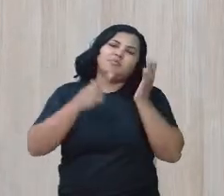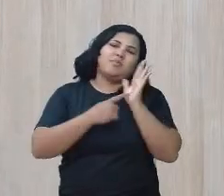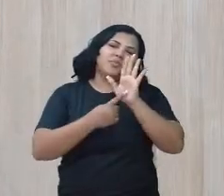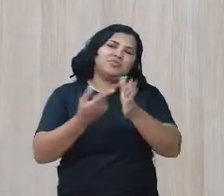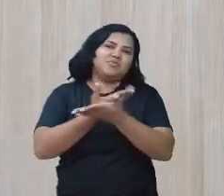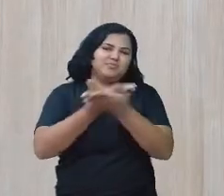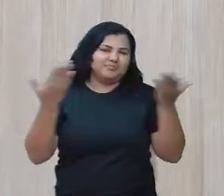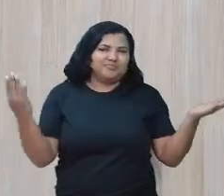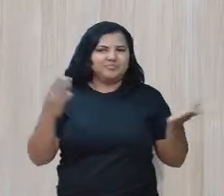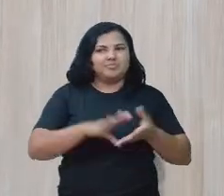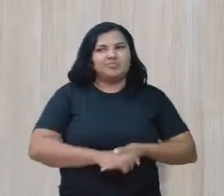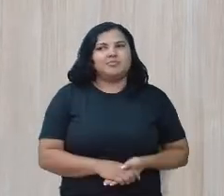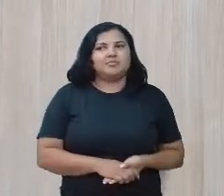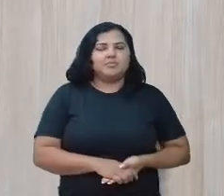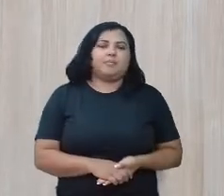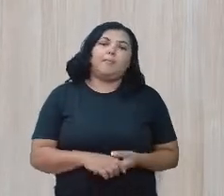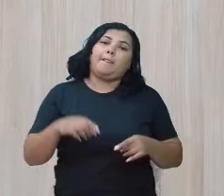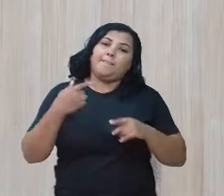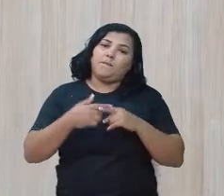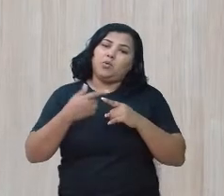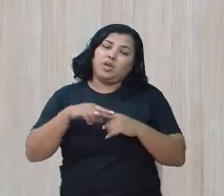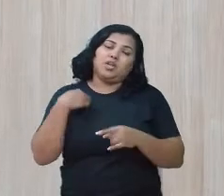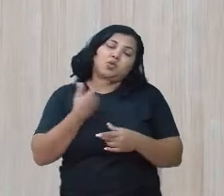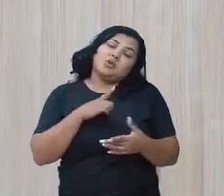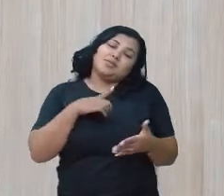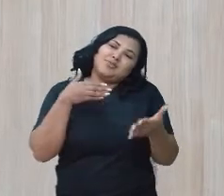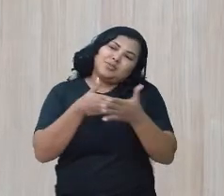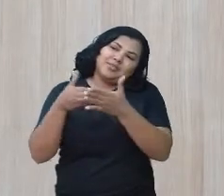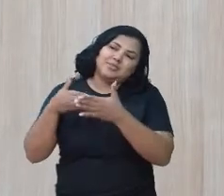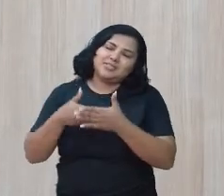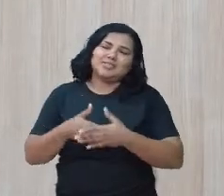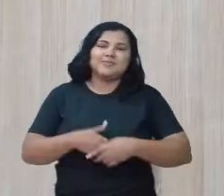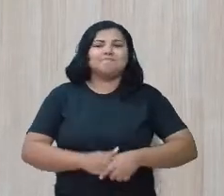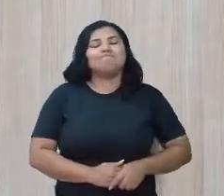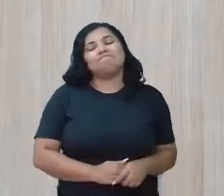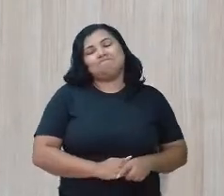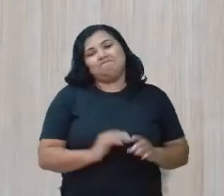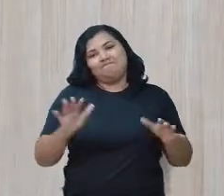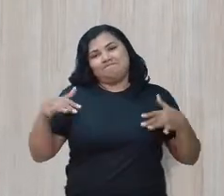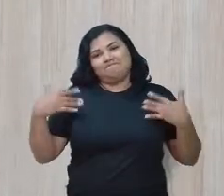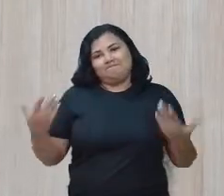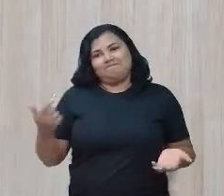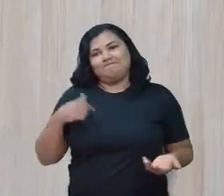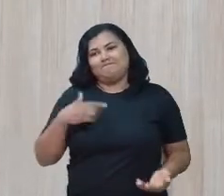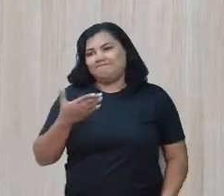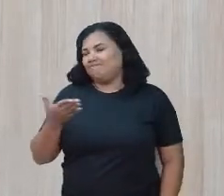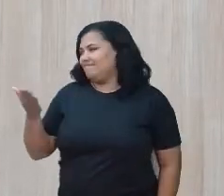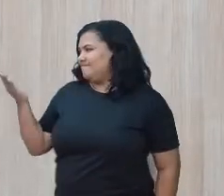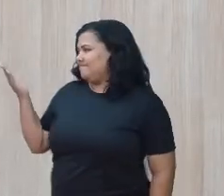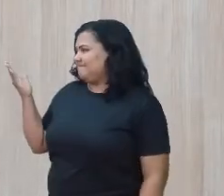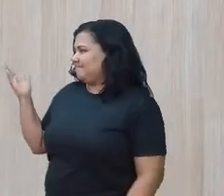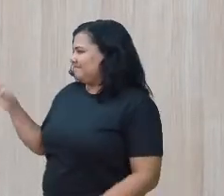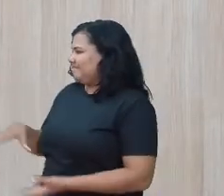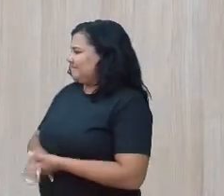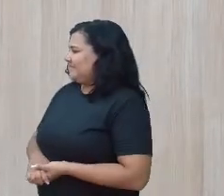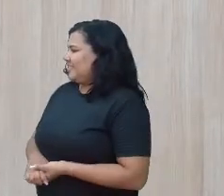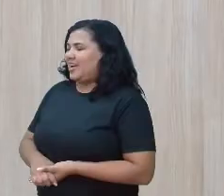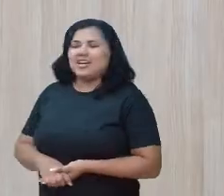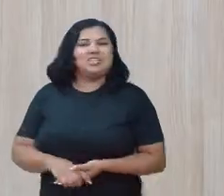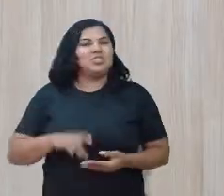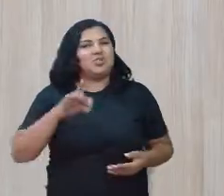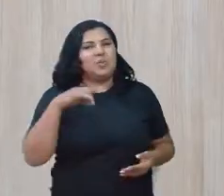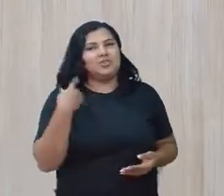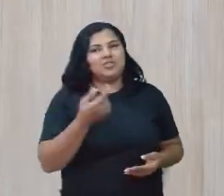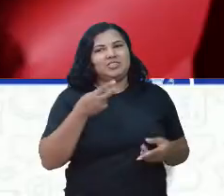a vocês, porque a gente tem algumas limitações, né? Então, eu trouxe assim, só aí para a gente ter uma ideia, né, de como